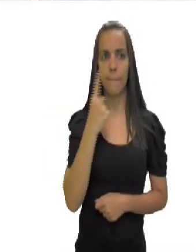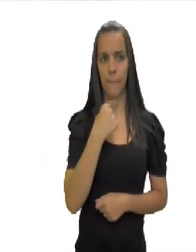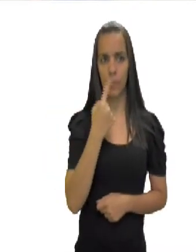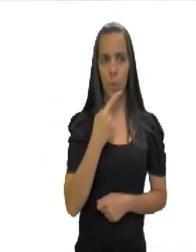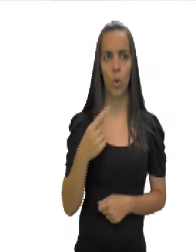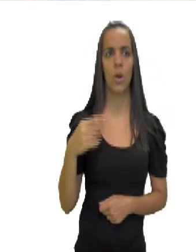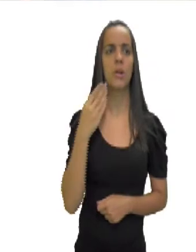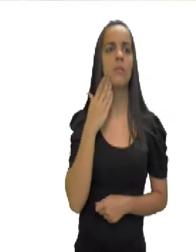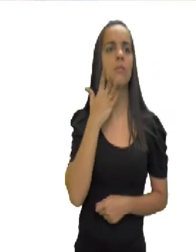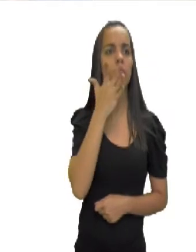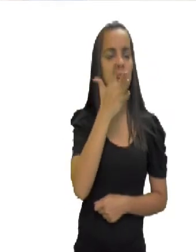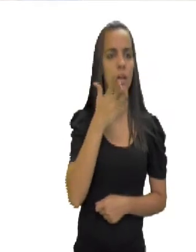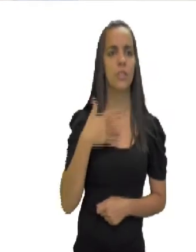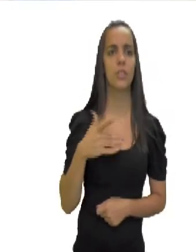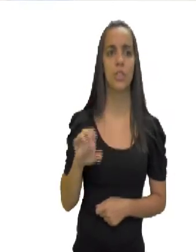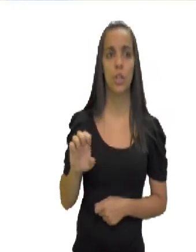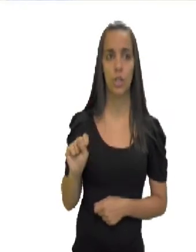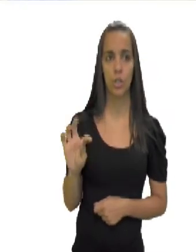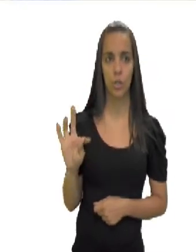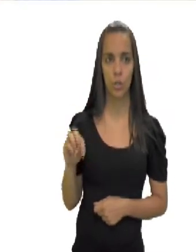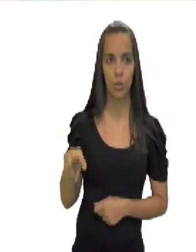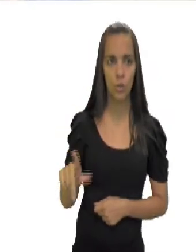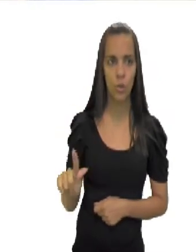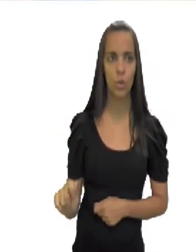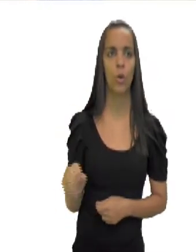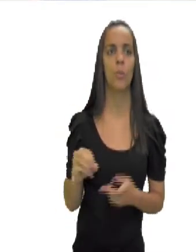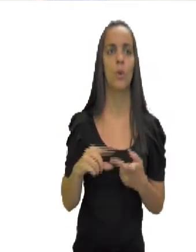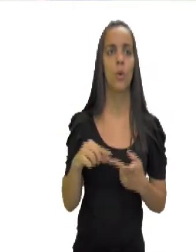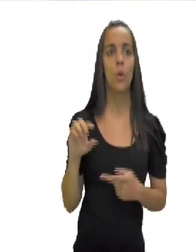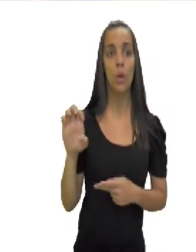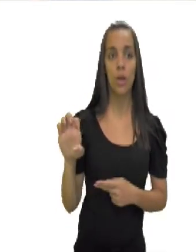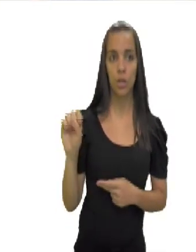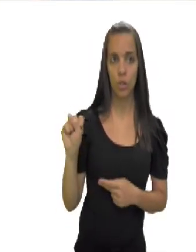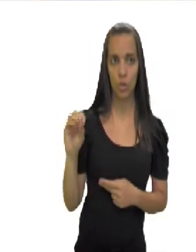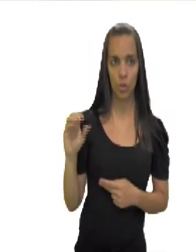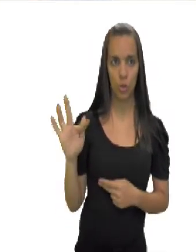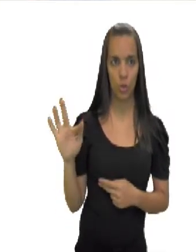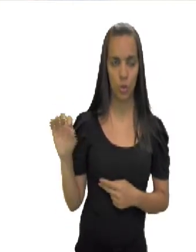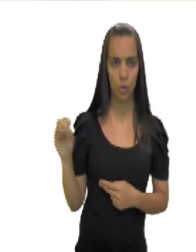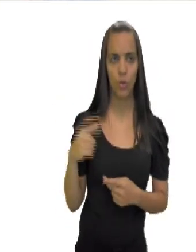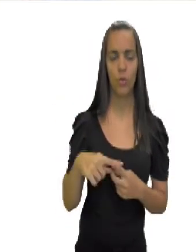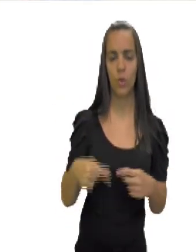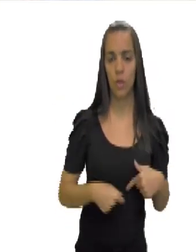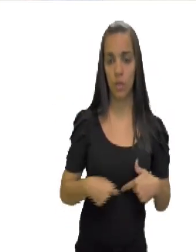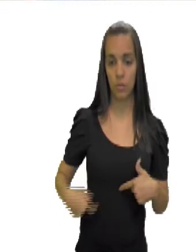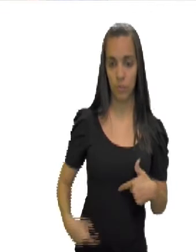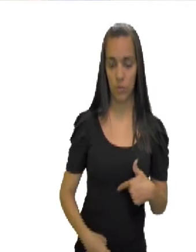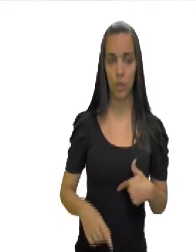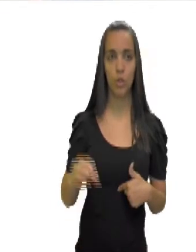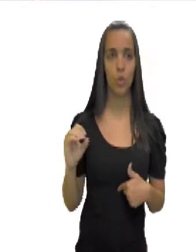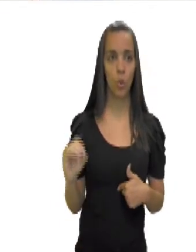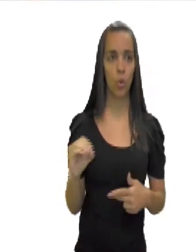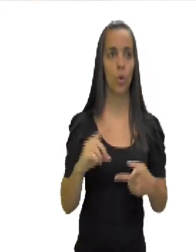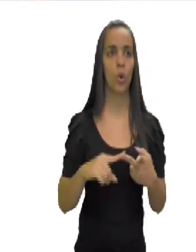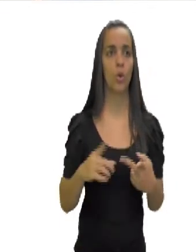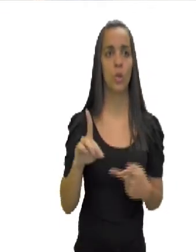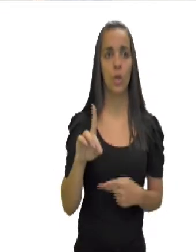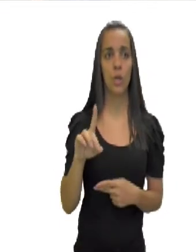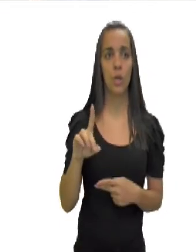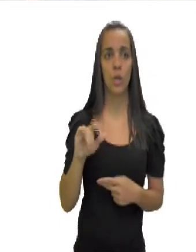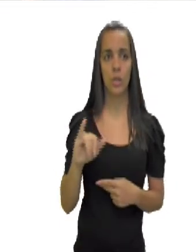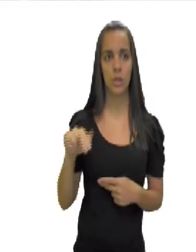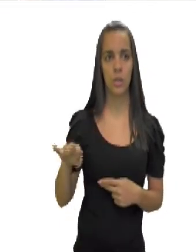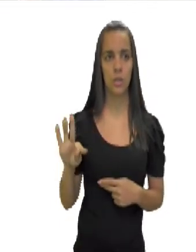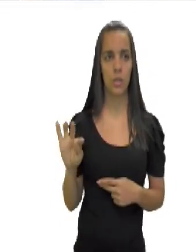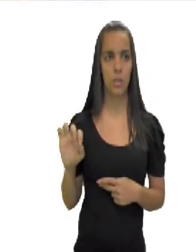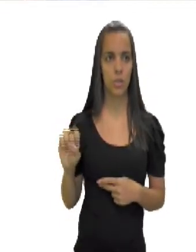faringe, estômago, esôfago, intestino grosso, intestino delgado, reto e ânus. Ou a opção C.